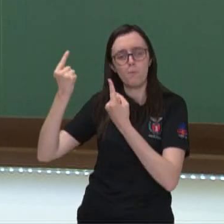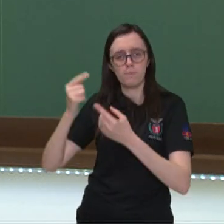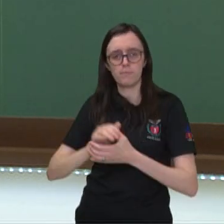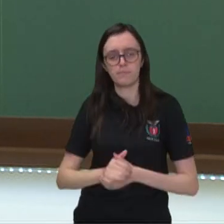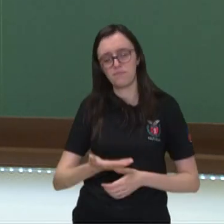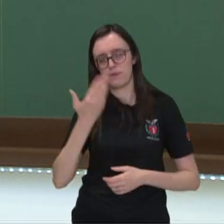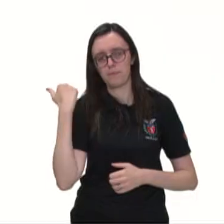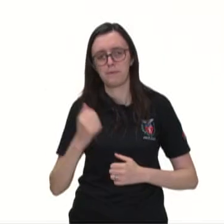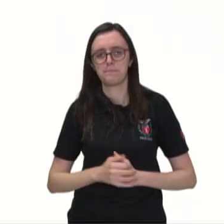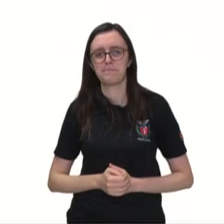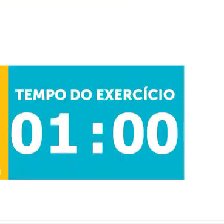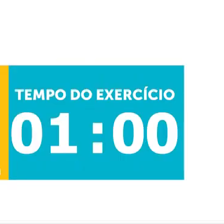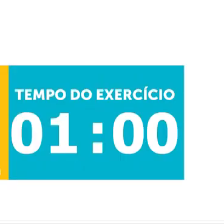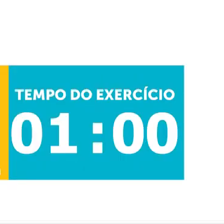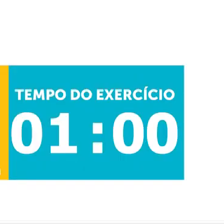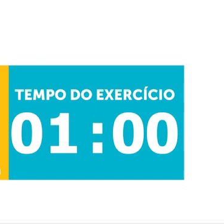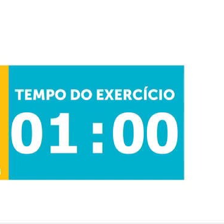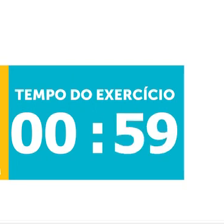gosto? Let's go.